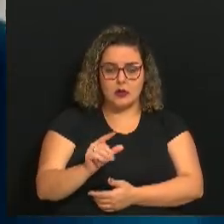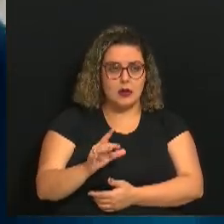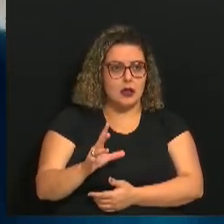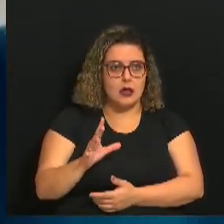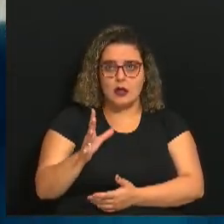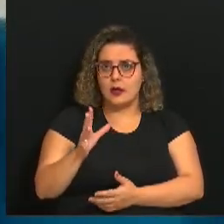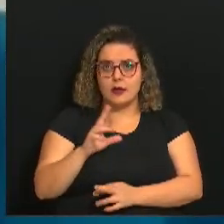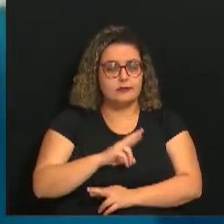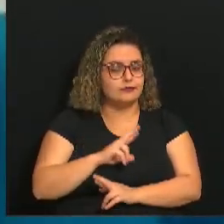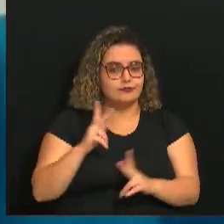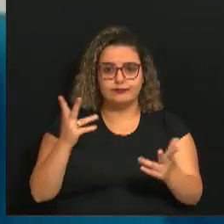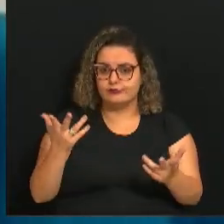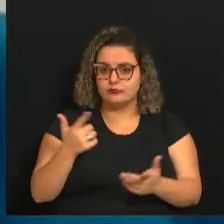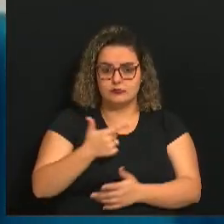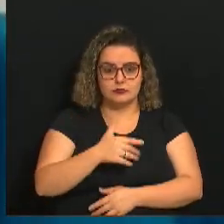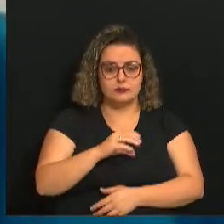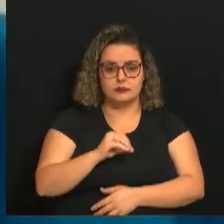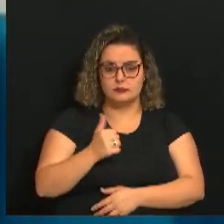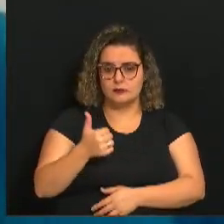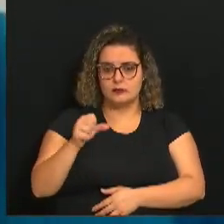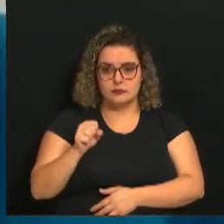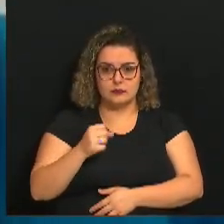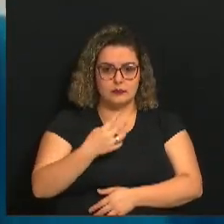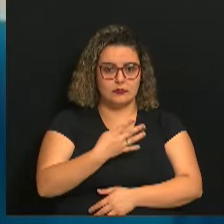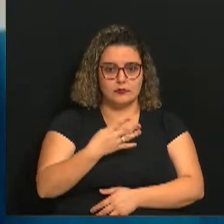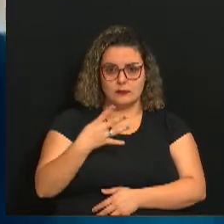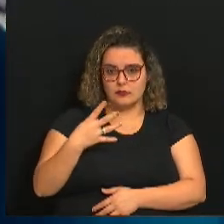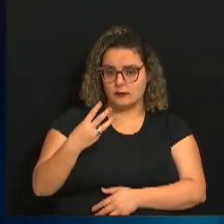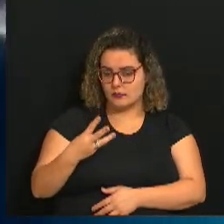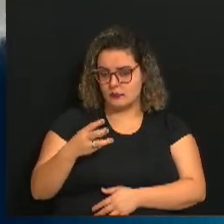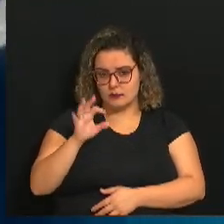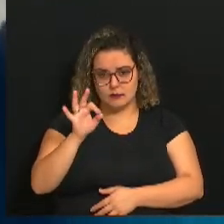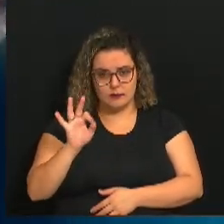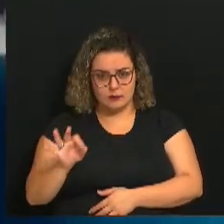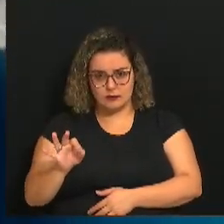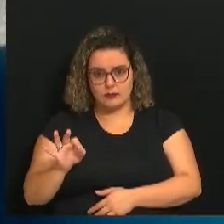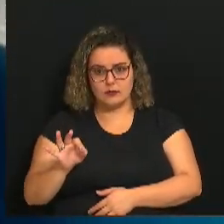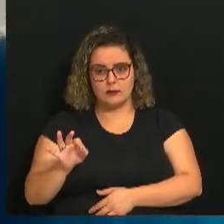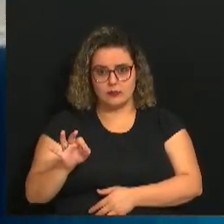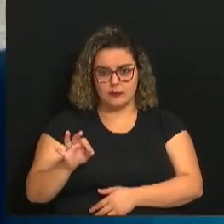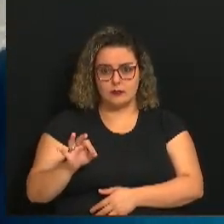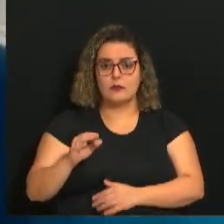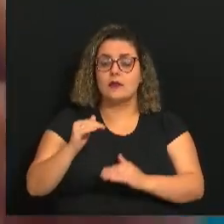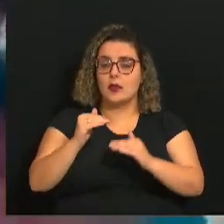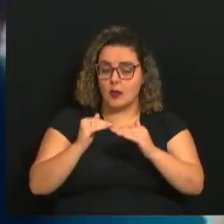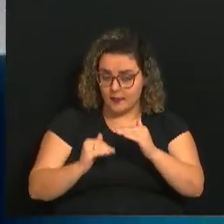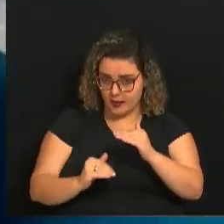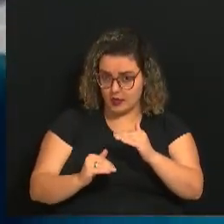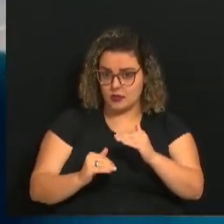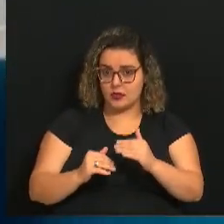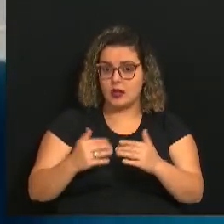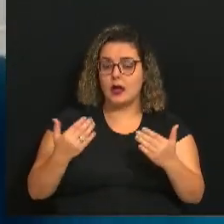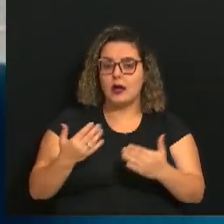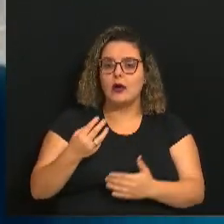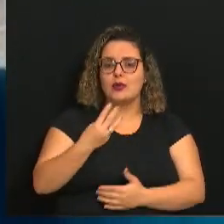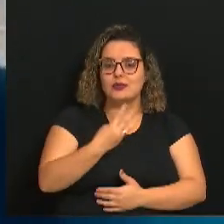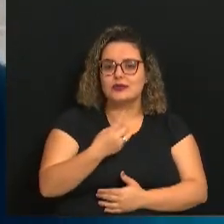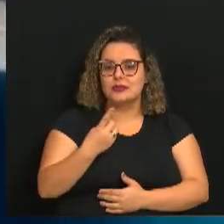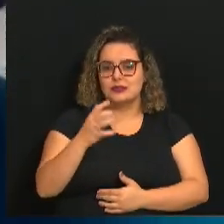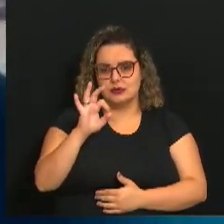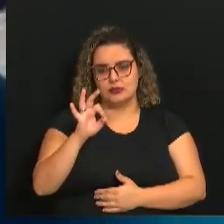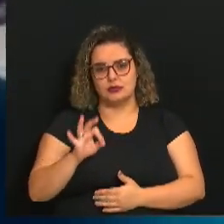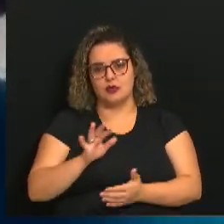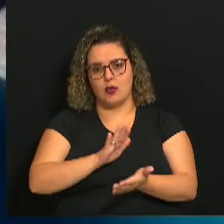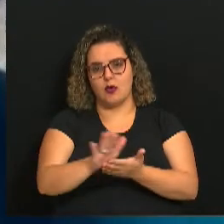2018, a gente tinha índices de 47%, 43%, que já era baixo, agora está em 31% gasto com